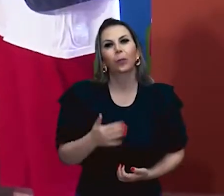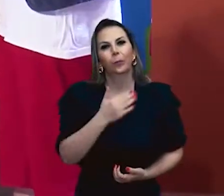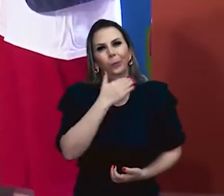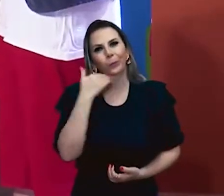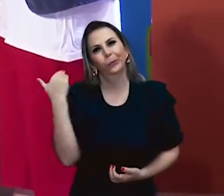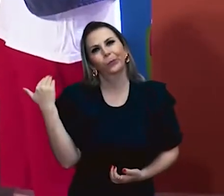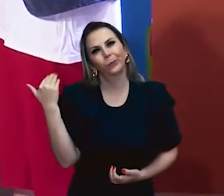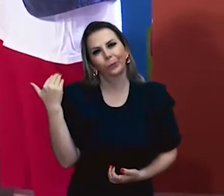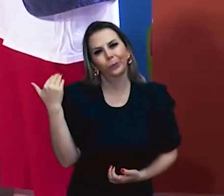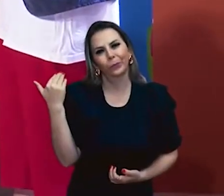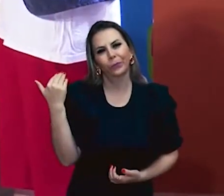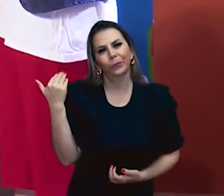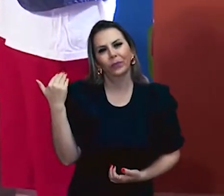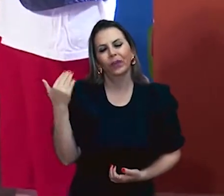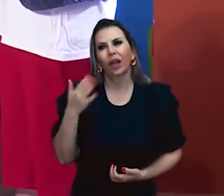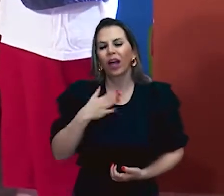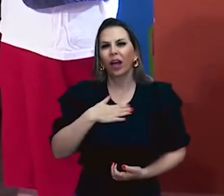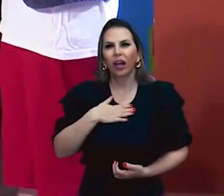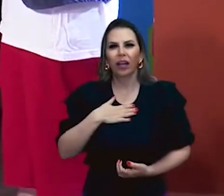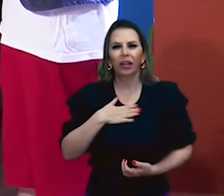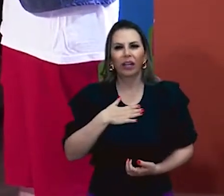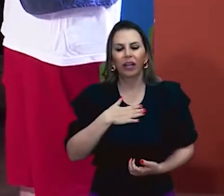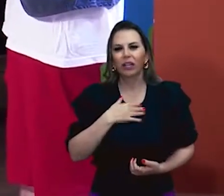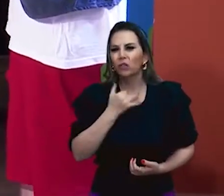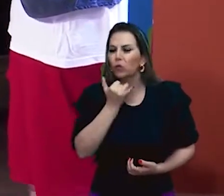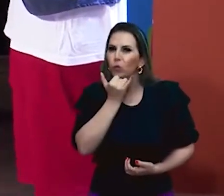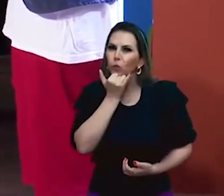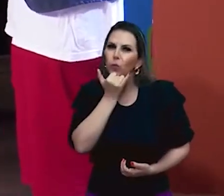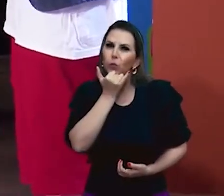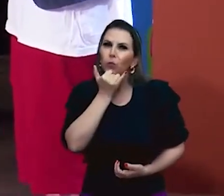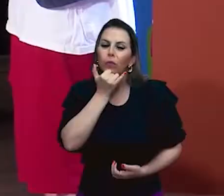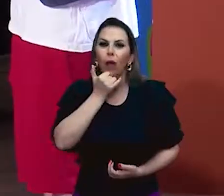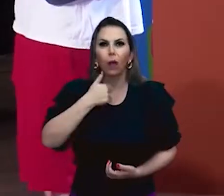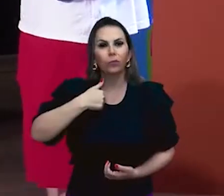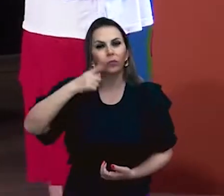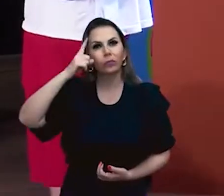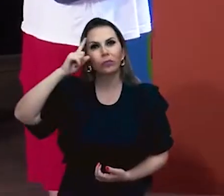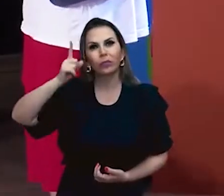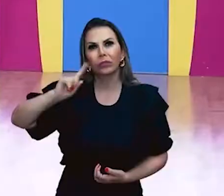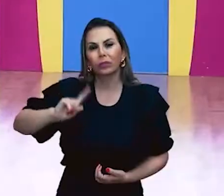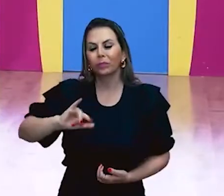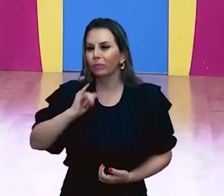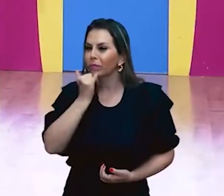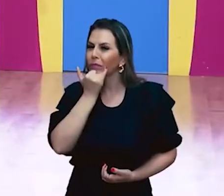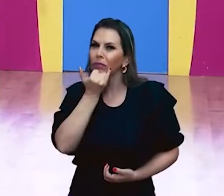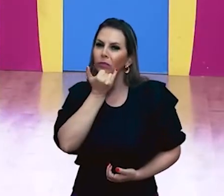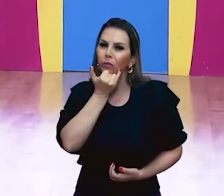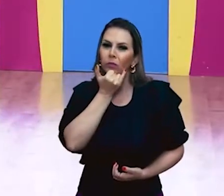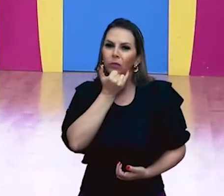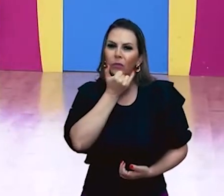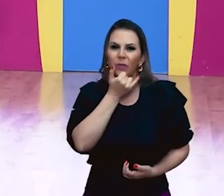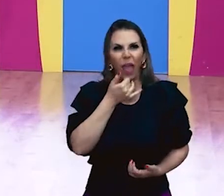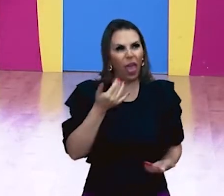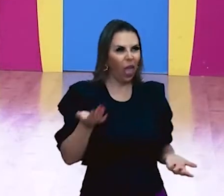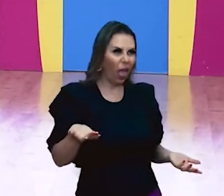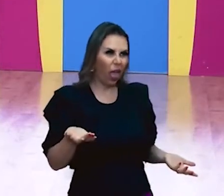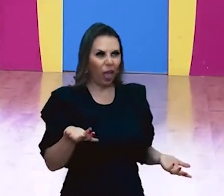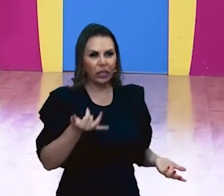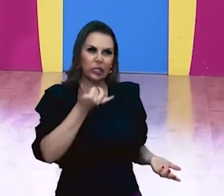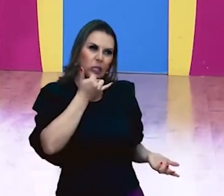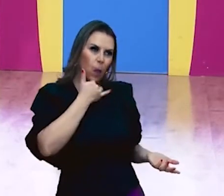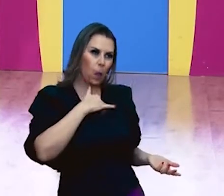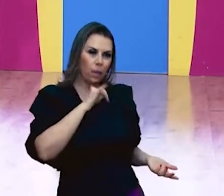Ela morreu! Ai, meu Deus! Desculpa, Duda, eu não sabia. Desculpa. Ai,